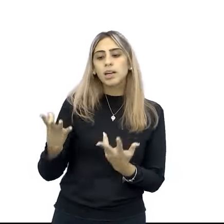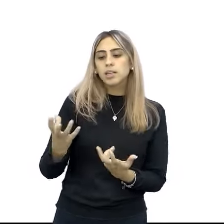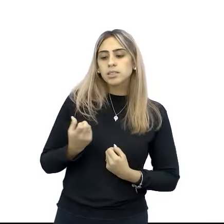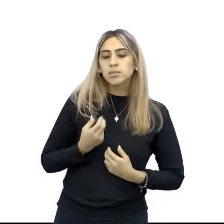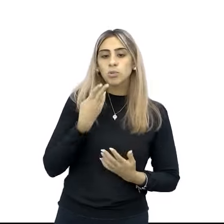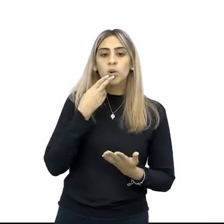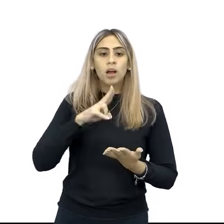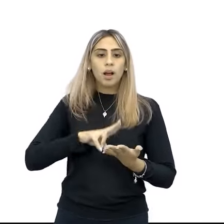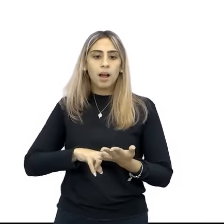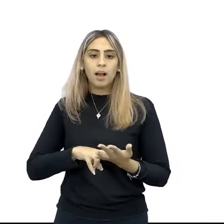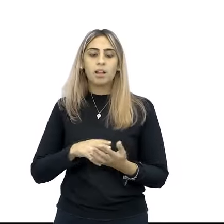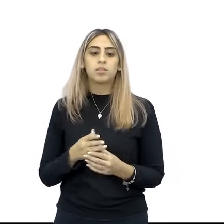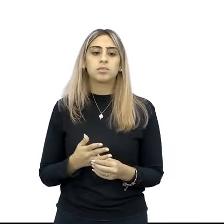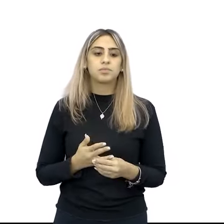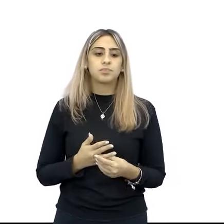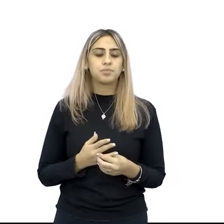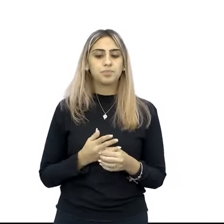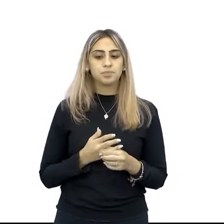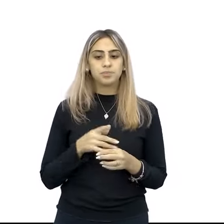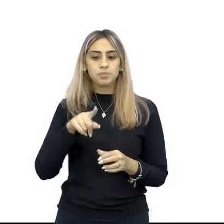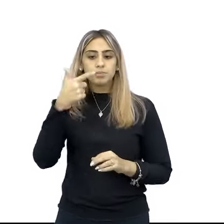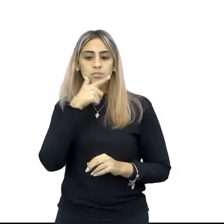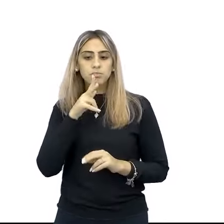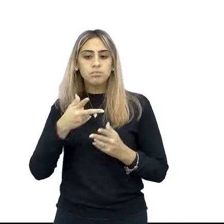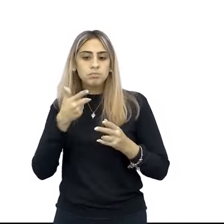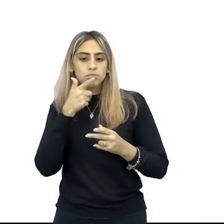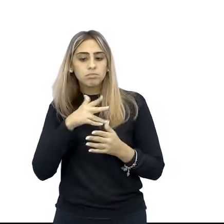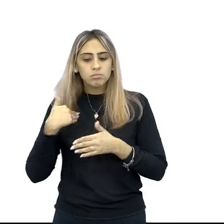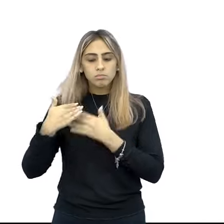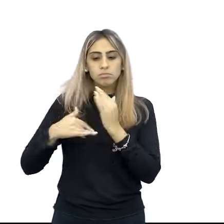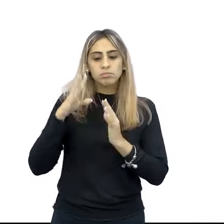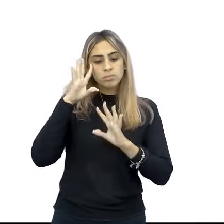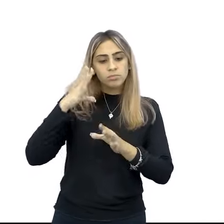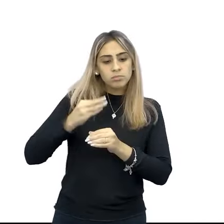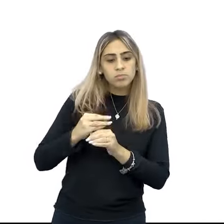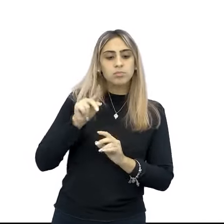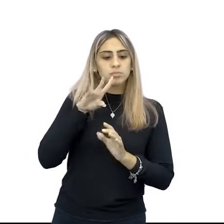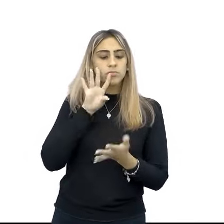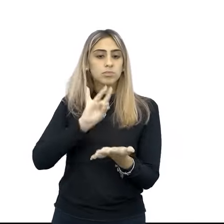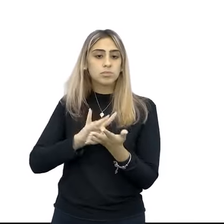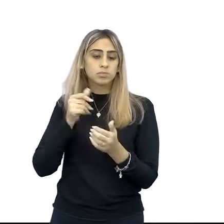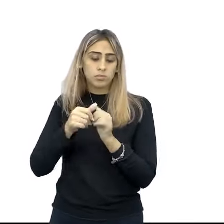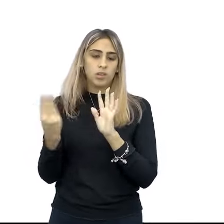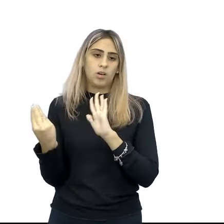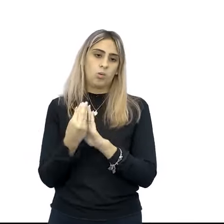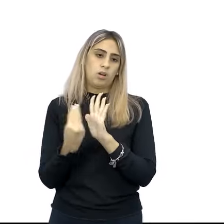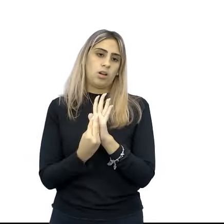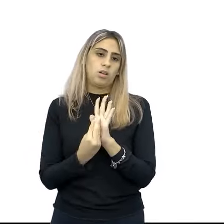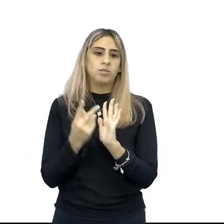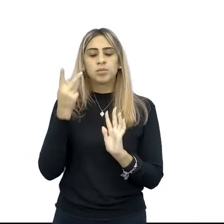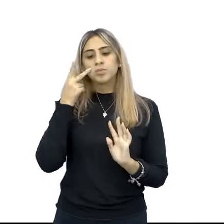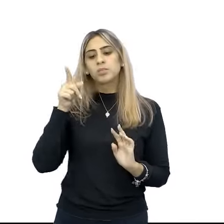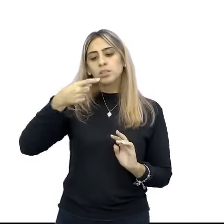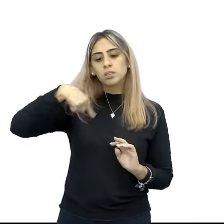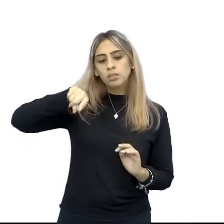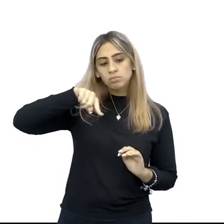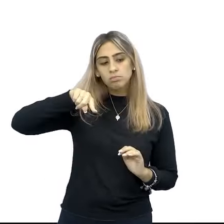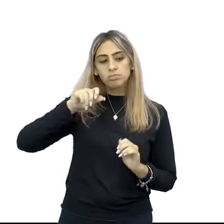a carta, eles conseguem compreender, de fato, o que está posto, né? E para que